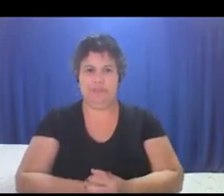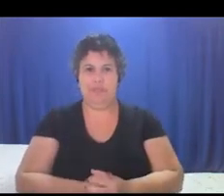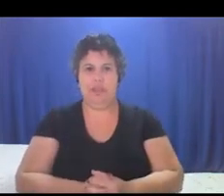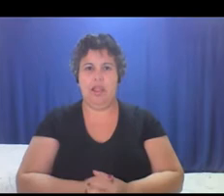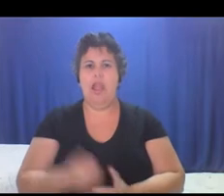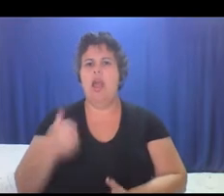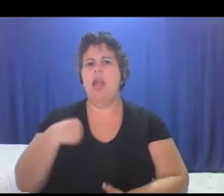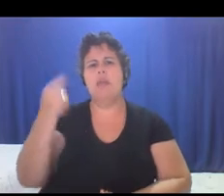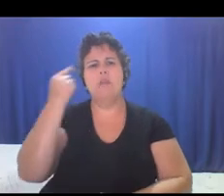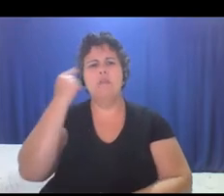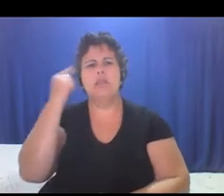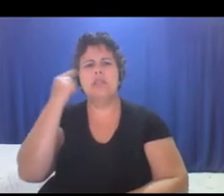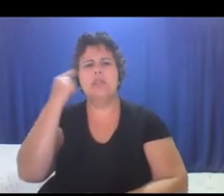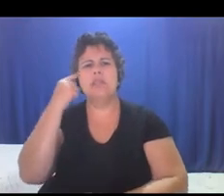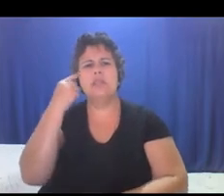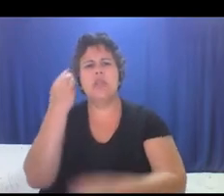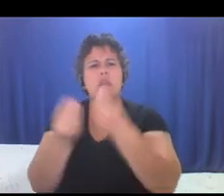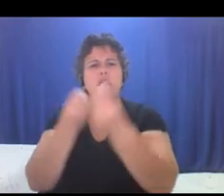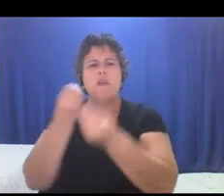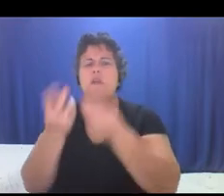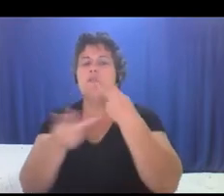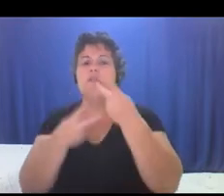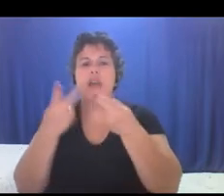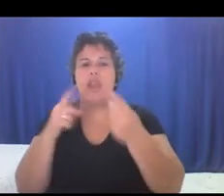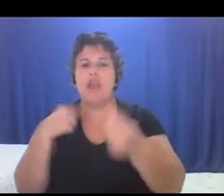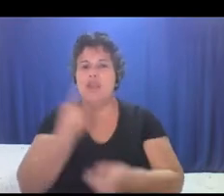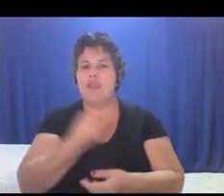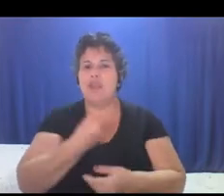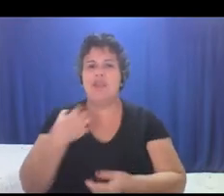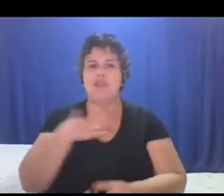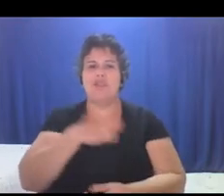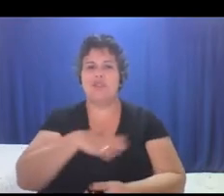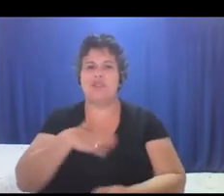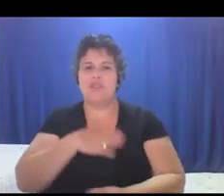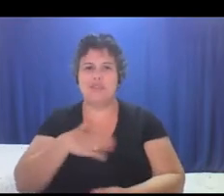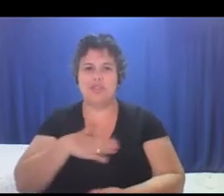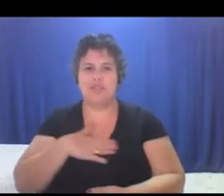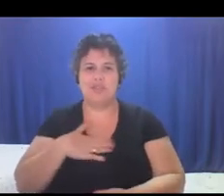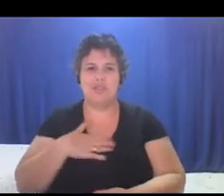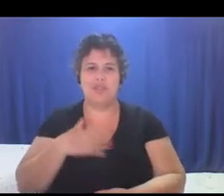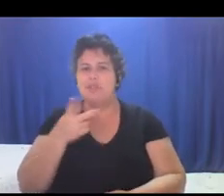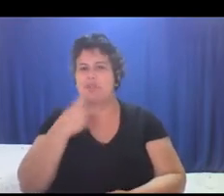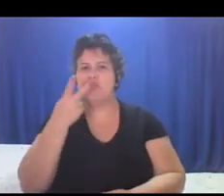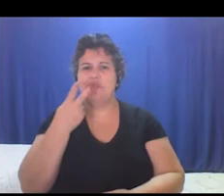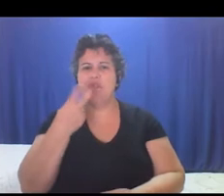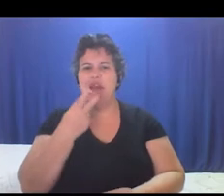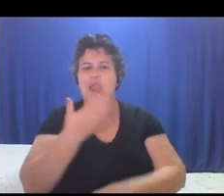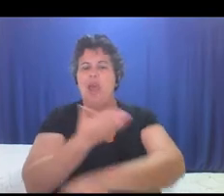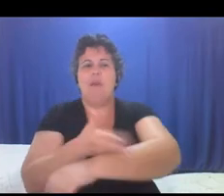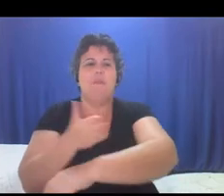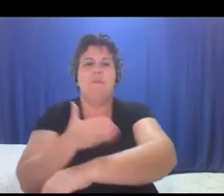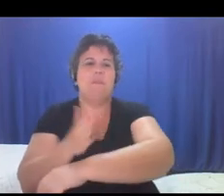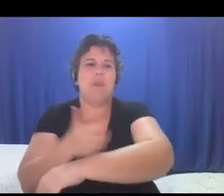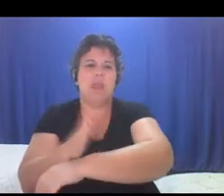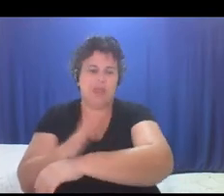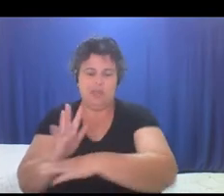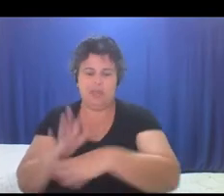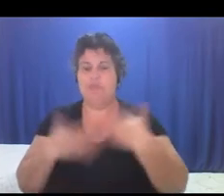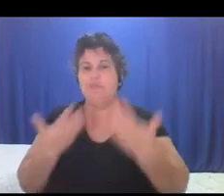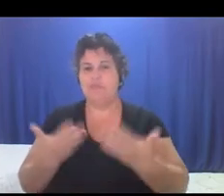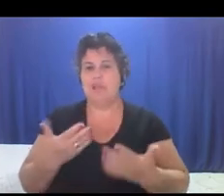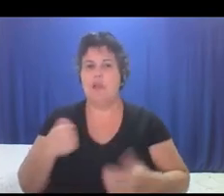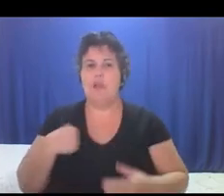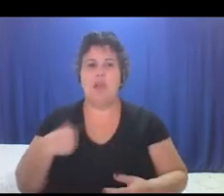como falar isso e a gente gosta de ser muito prática, né, Ju? Sempre que a gente vai falar para algum lugar, a gente tem que levar para a prática. E eu não